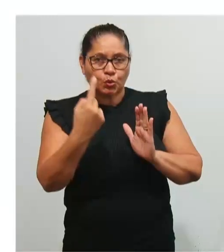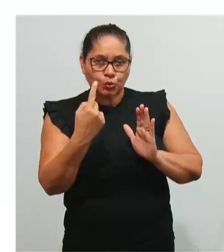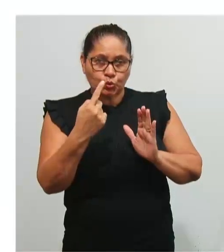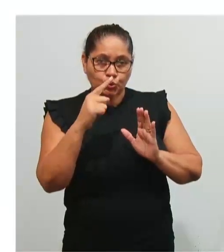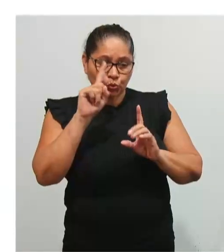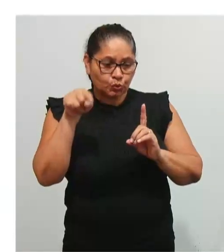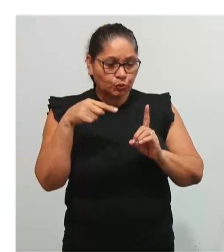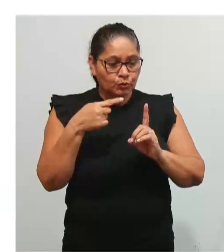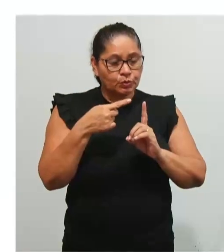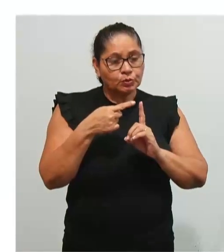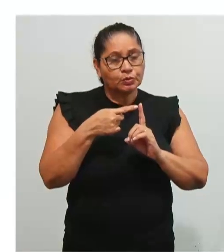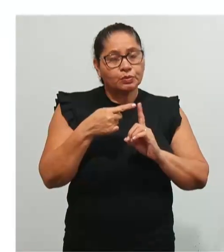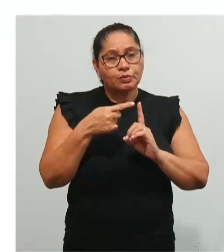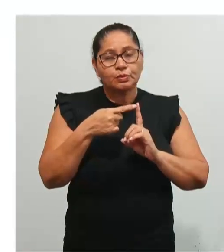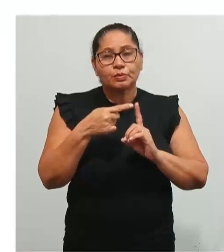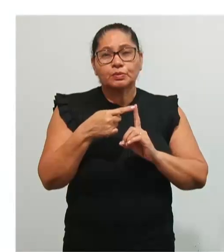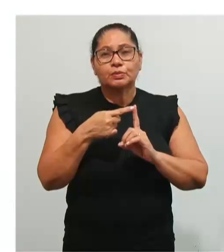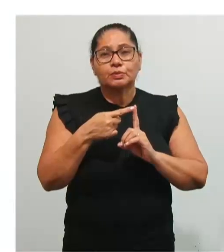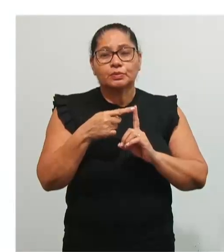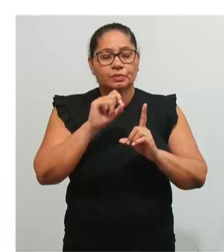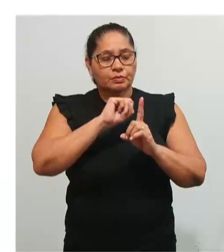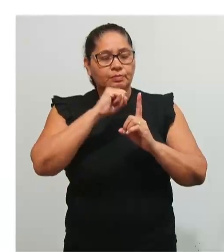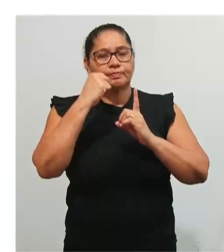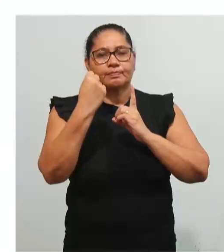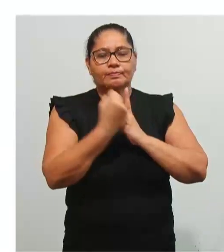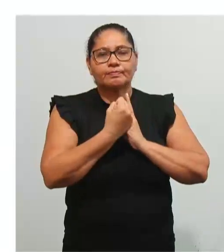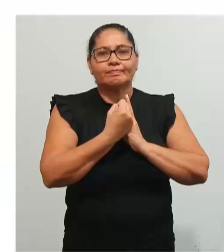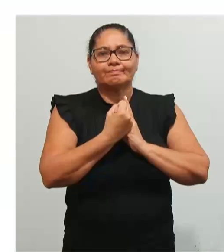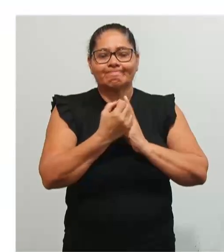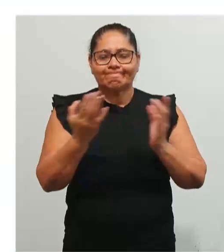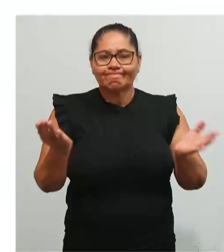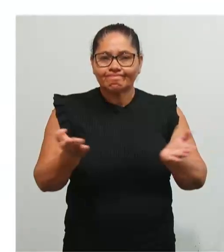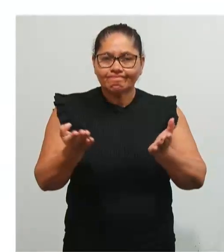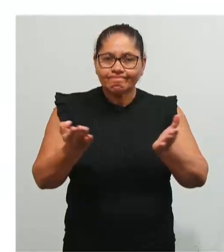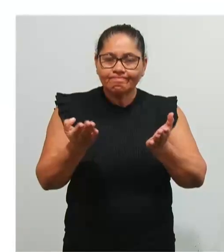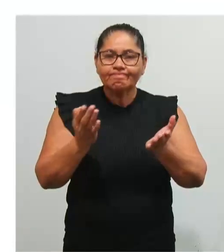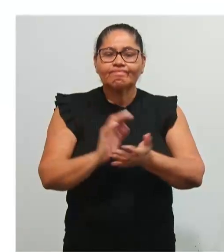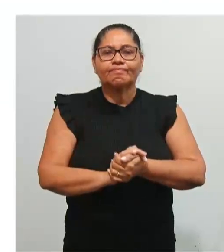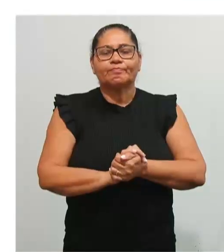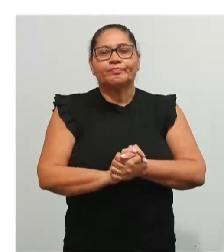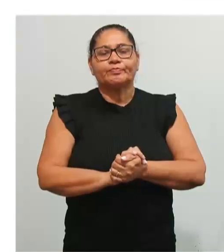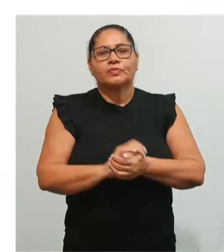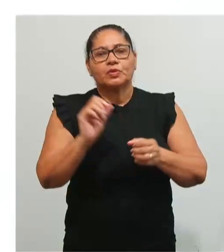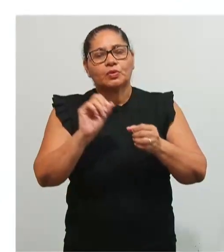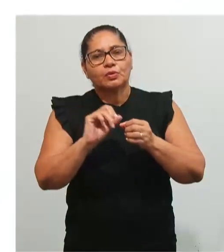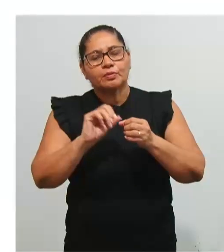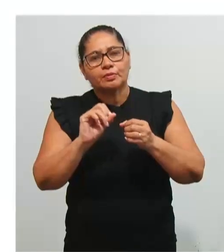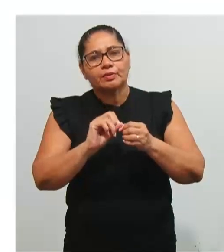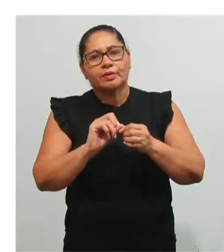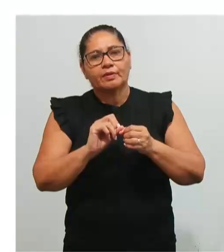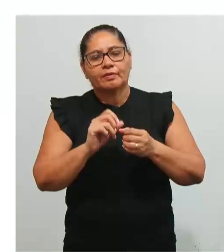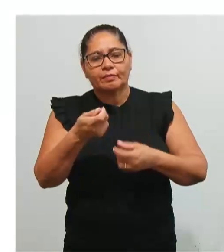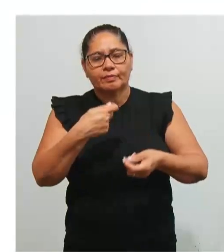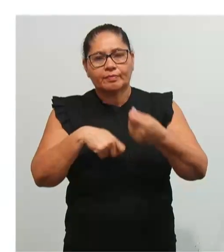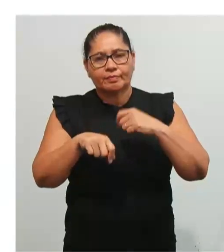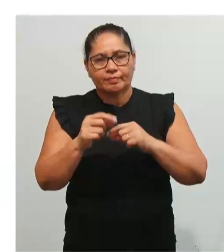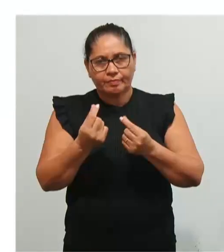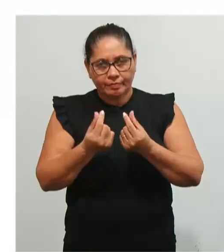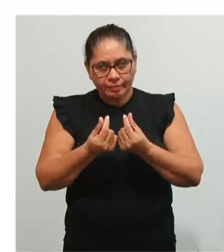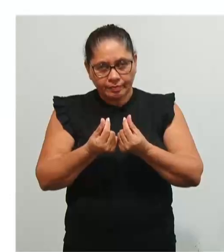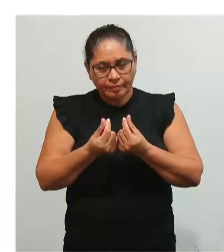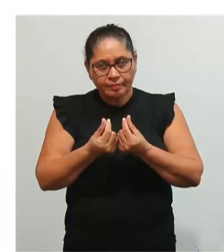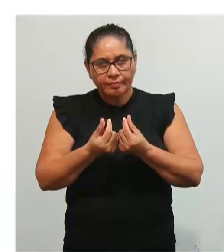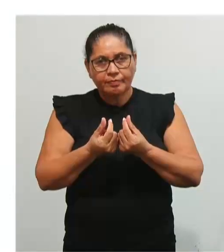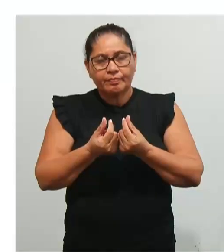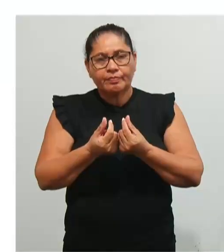objetivo incluir a disponibilização à sociedade, em tempo real, de informações sobre a execução orçamentária e financeira, e a adoção